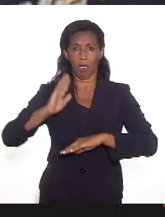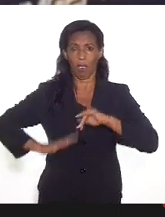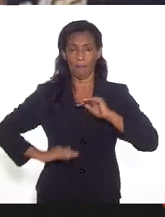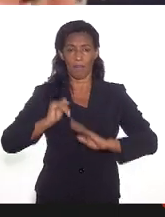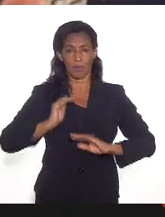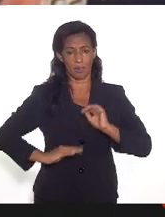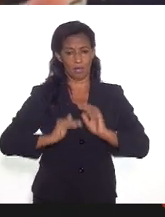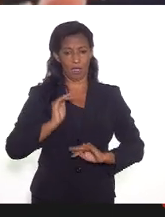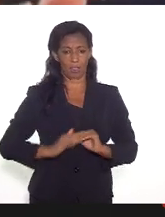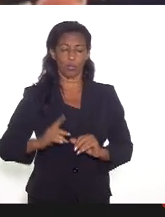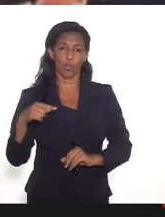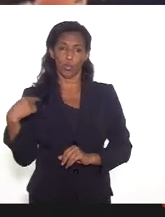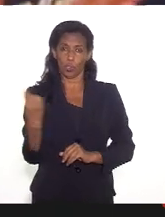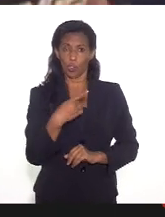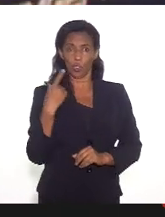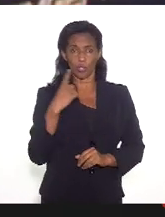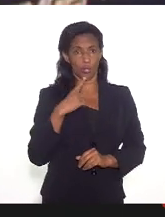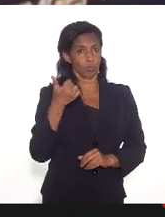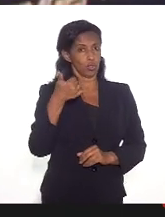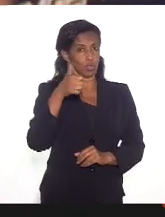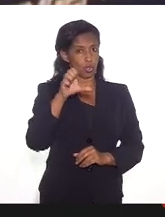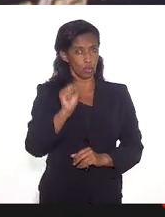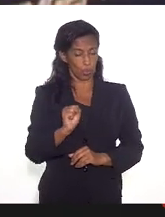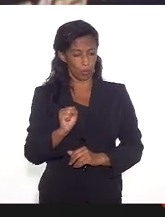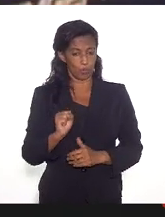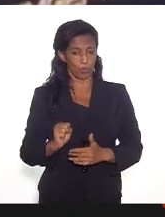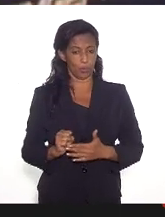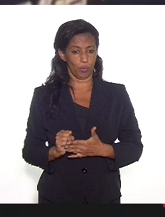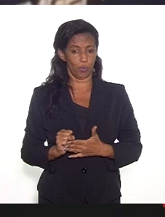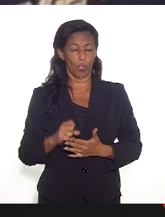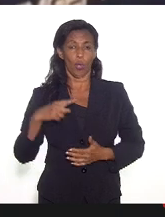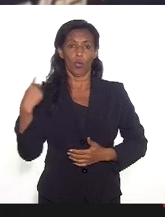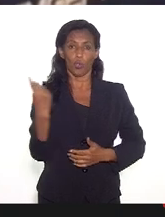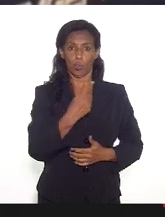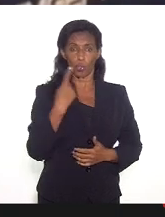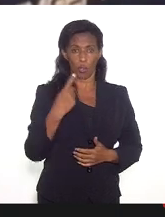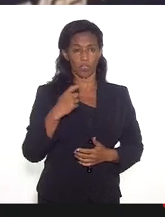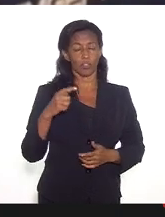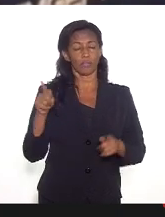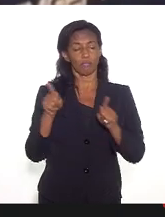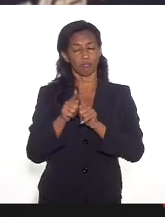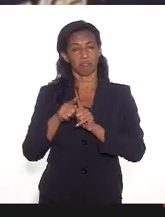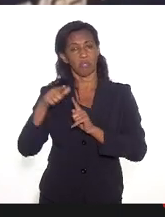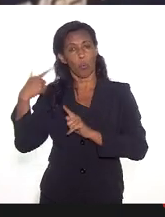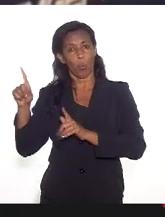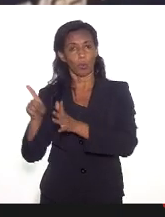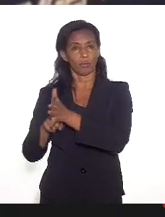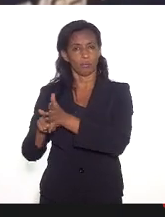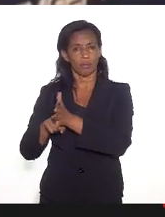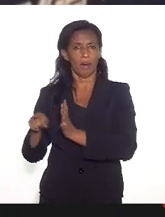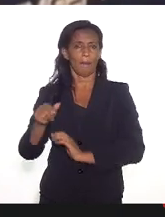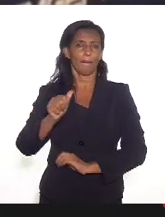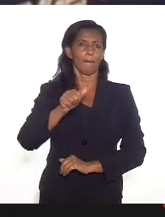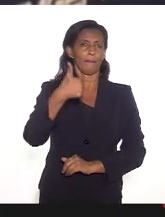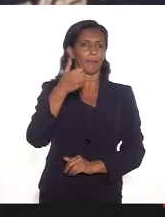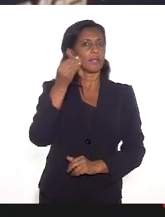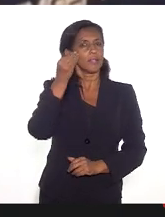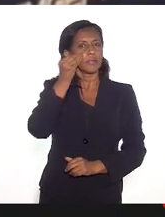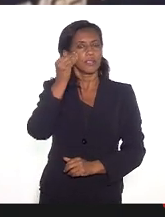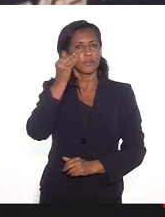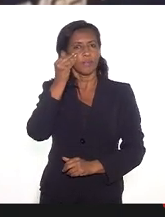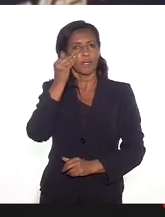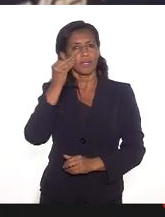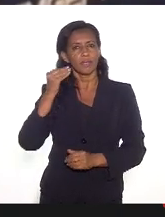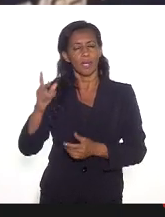18 estaleiros aqui na Baía de Guanabara. Nós fizemos outra alienação. Essa foi a primeira experiência para desmanche